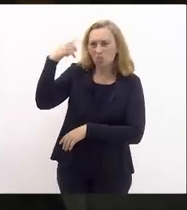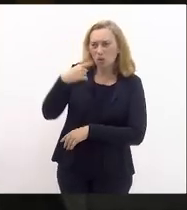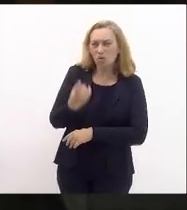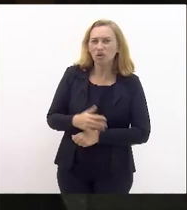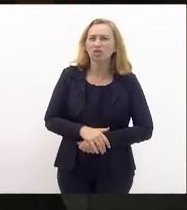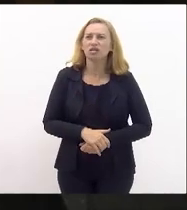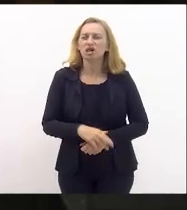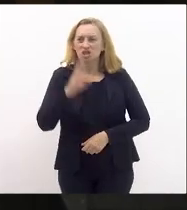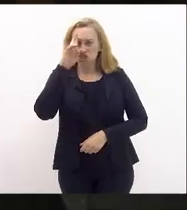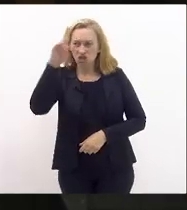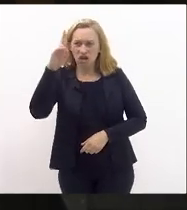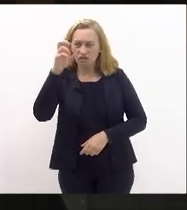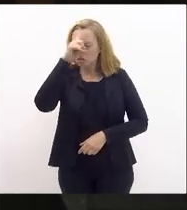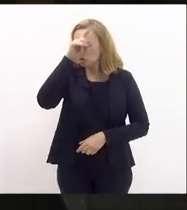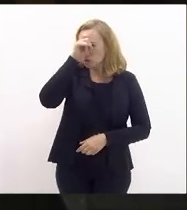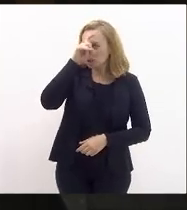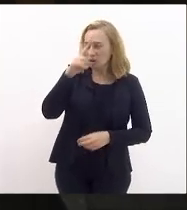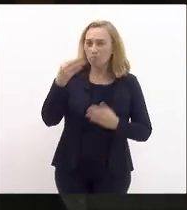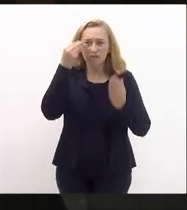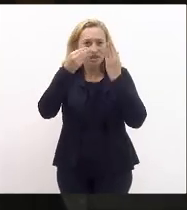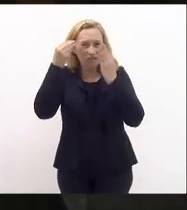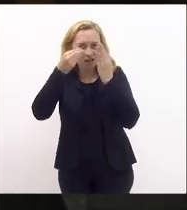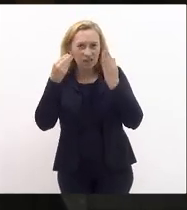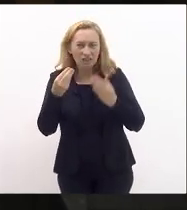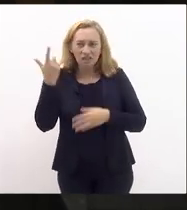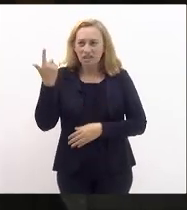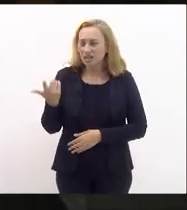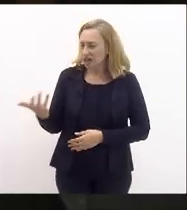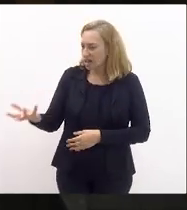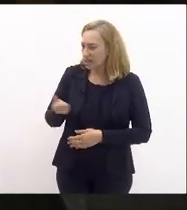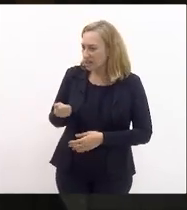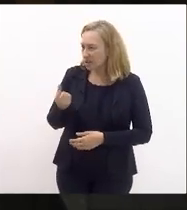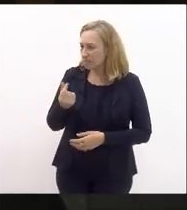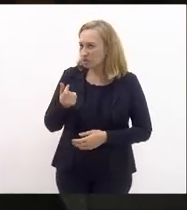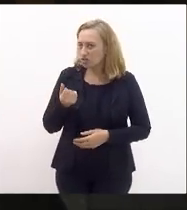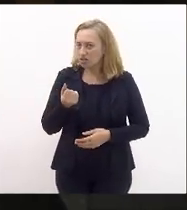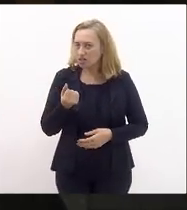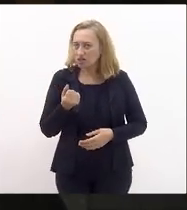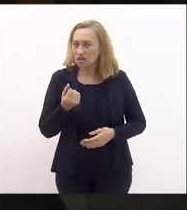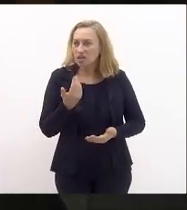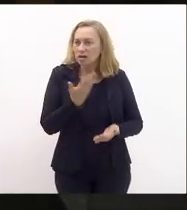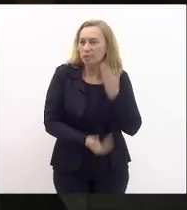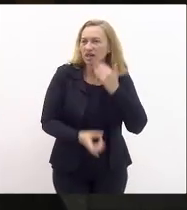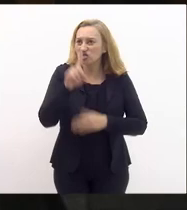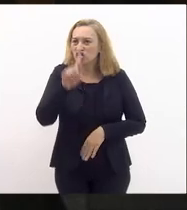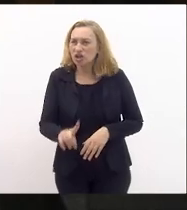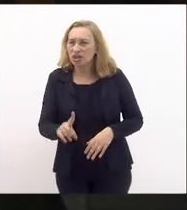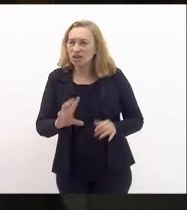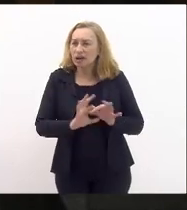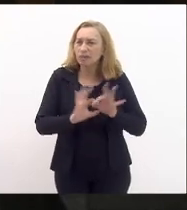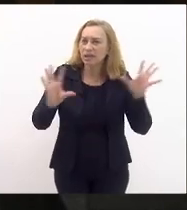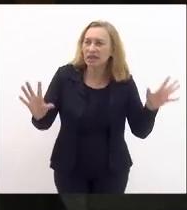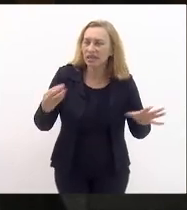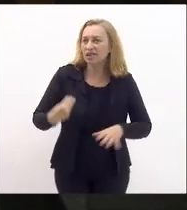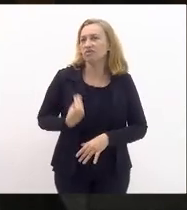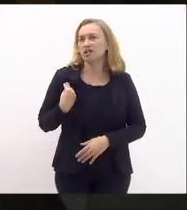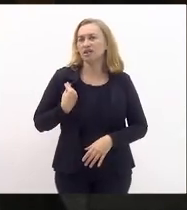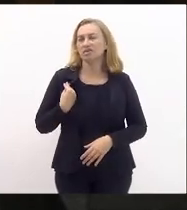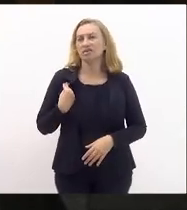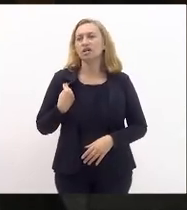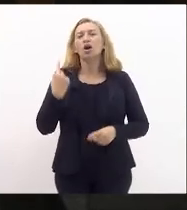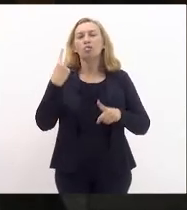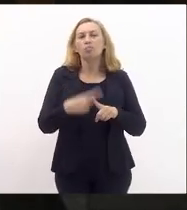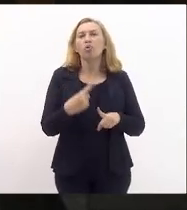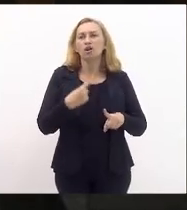donos de hospitais psiquiátricos que ganham com internação, que ganham com gente que perde o direito à liberdade, que perde o direito à vida,